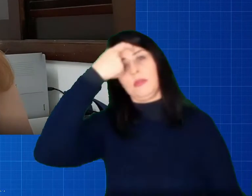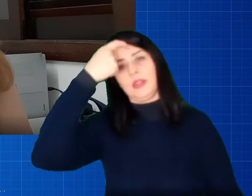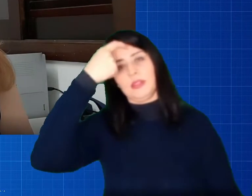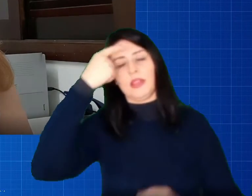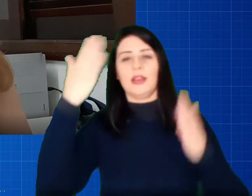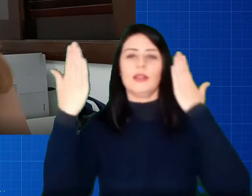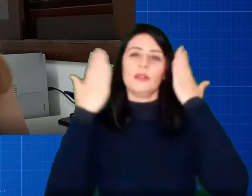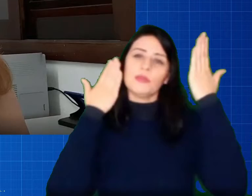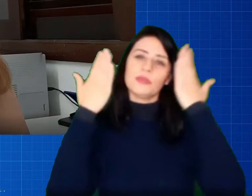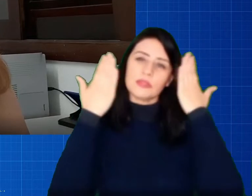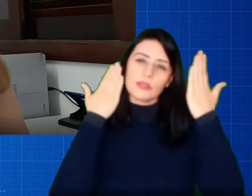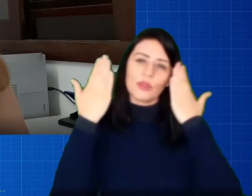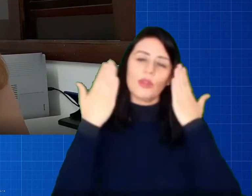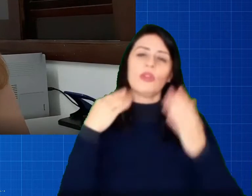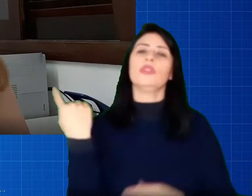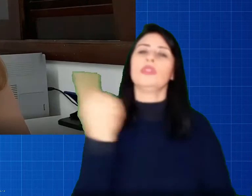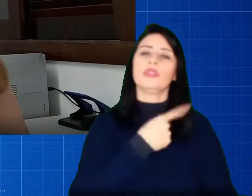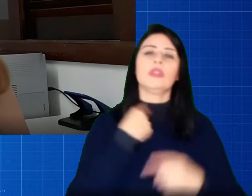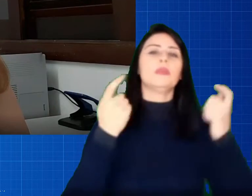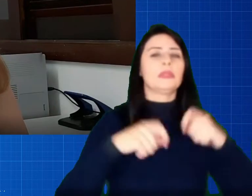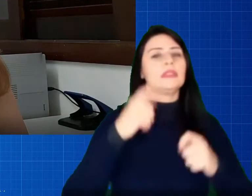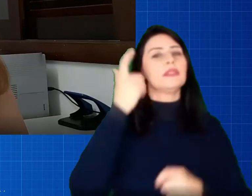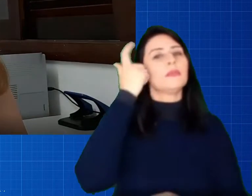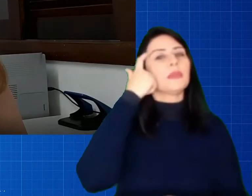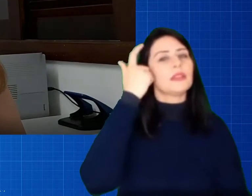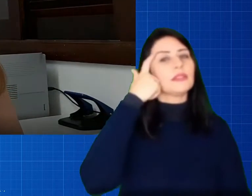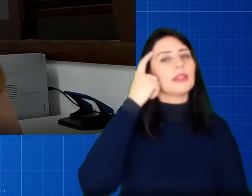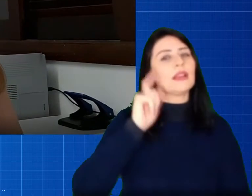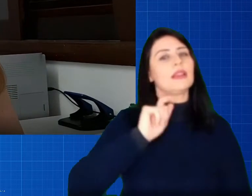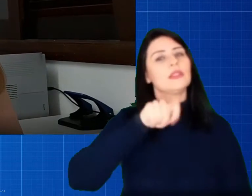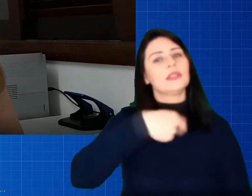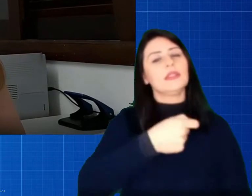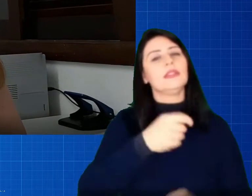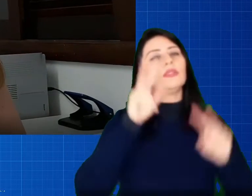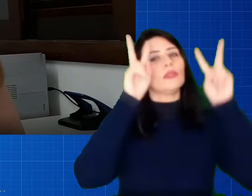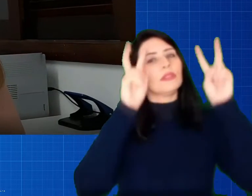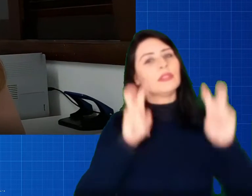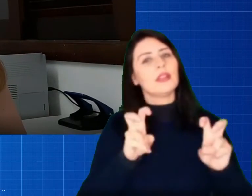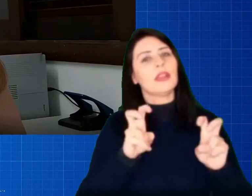mental, né? Saúde psicológica. A gente precisa pensar nisso para